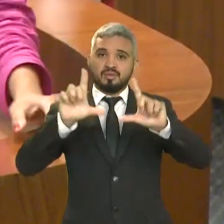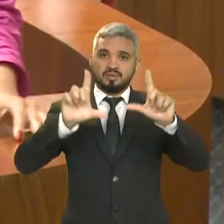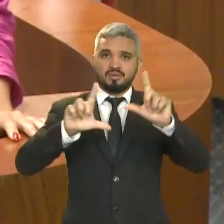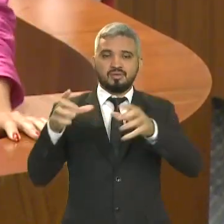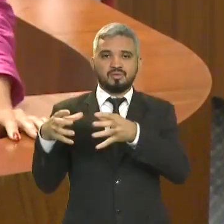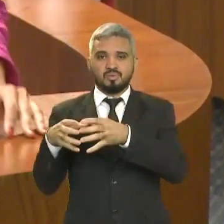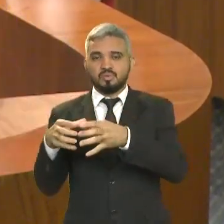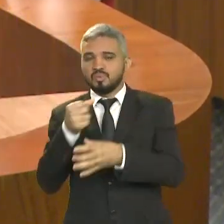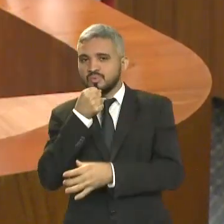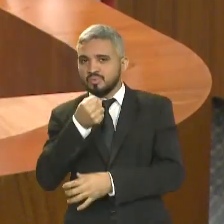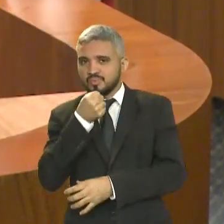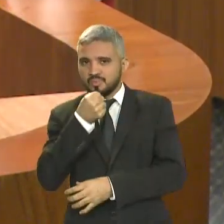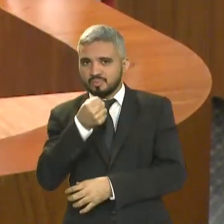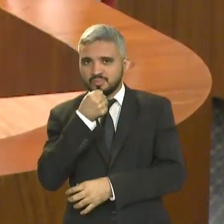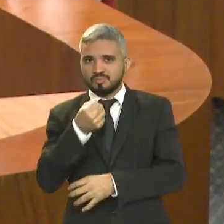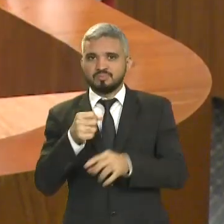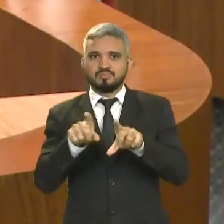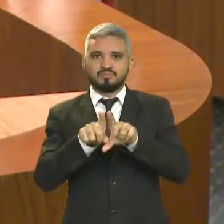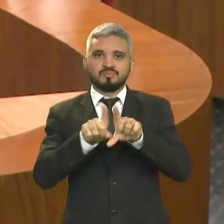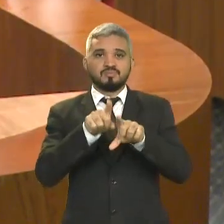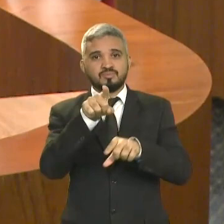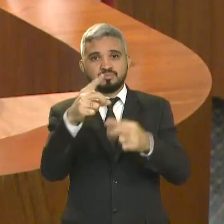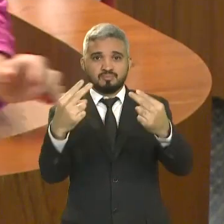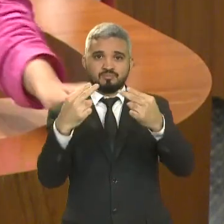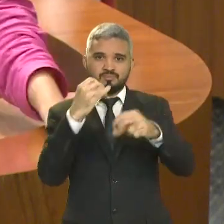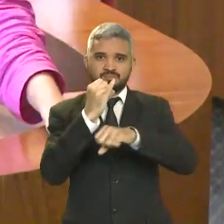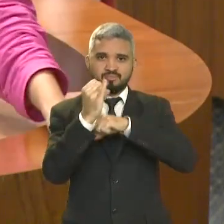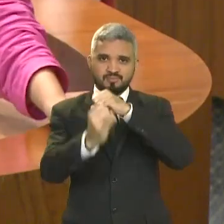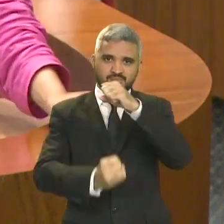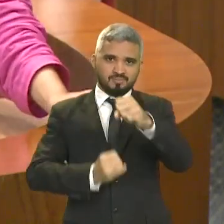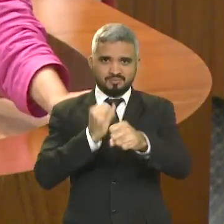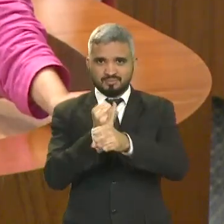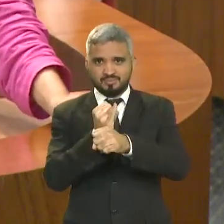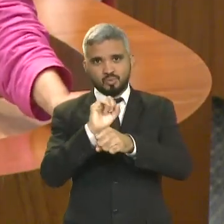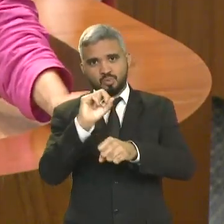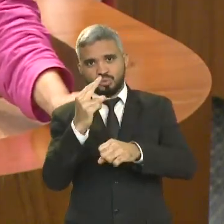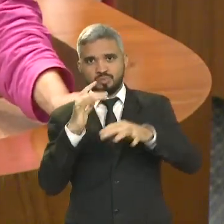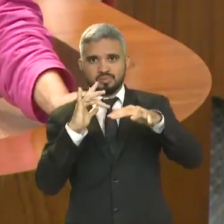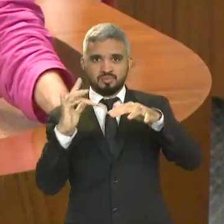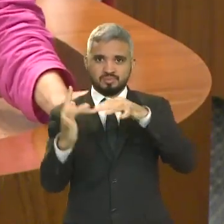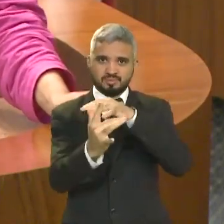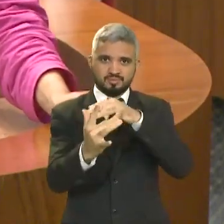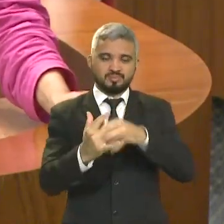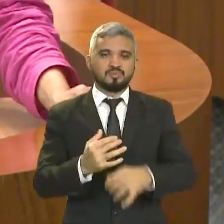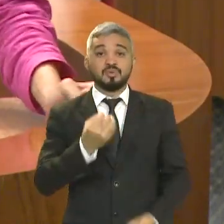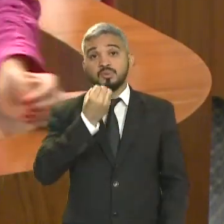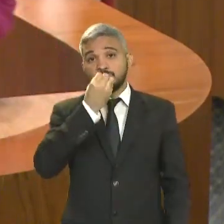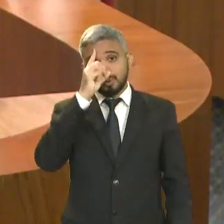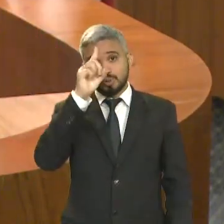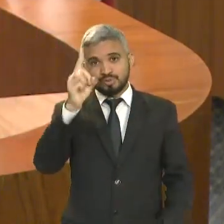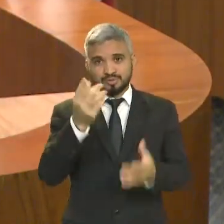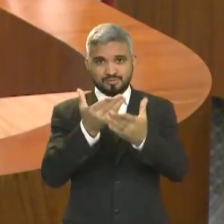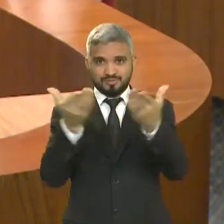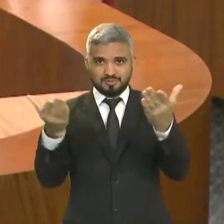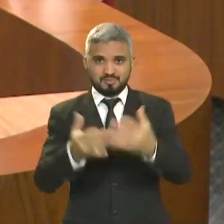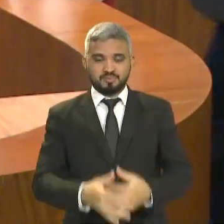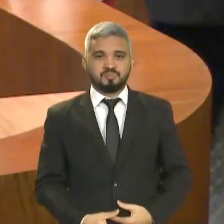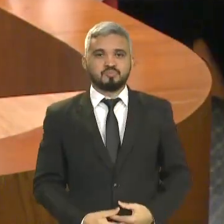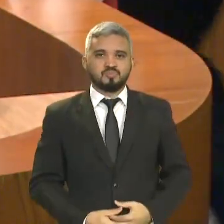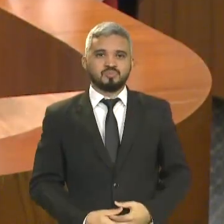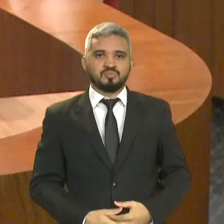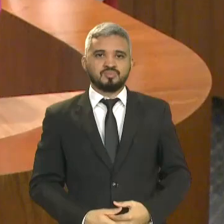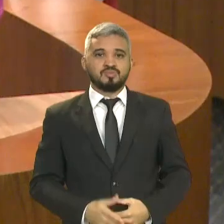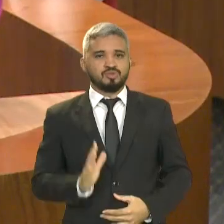acompanham através das redes sociais, meu cordial bom dia a todos e a todas. Estamos aí no